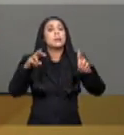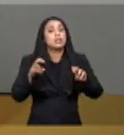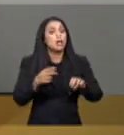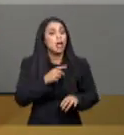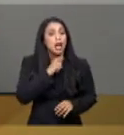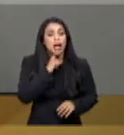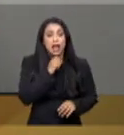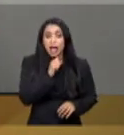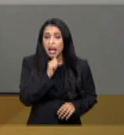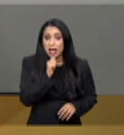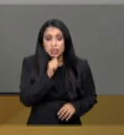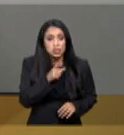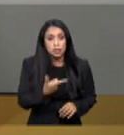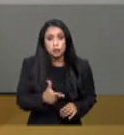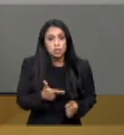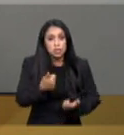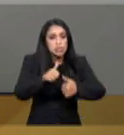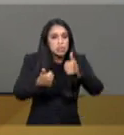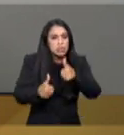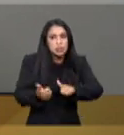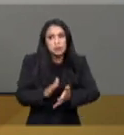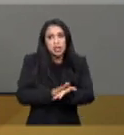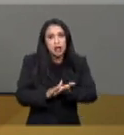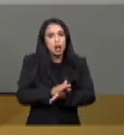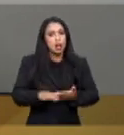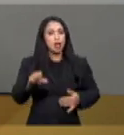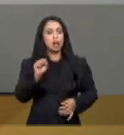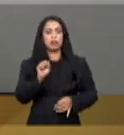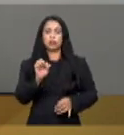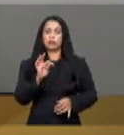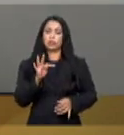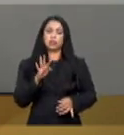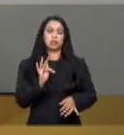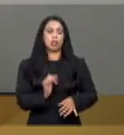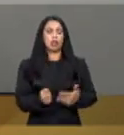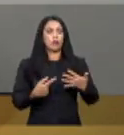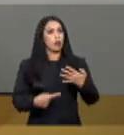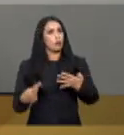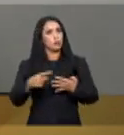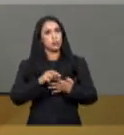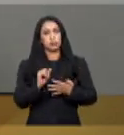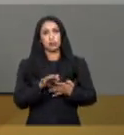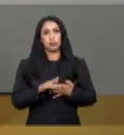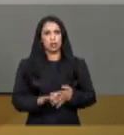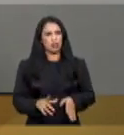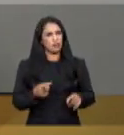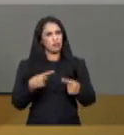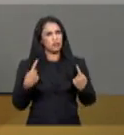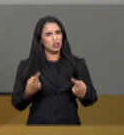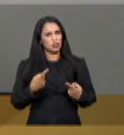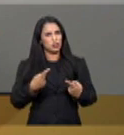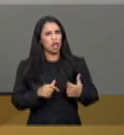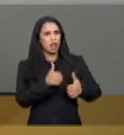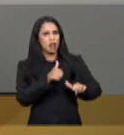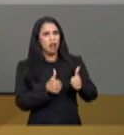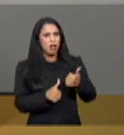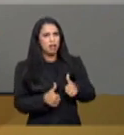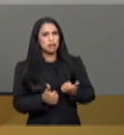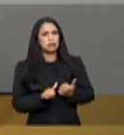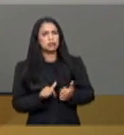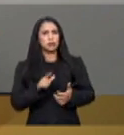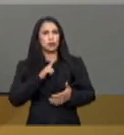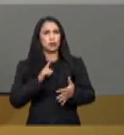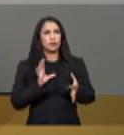ainda definitivamente examinada por este Supremo Tribunal com repercussão geral, relegando-se essa apreciação com